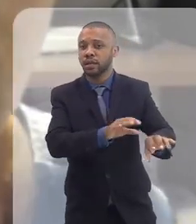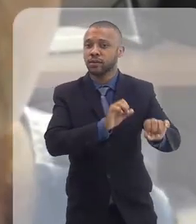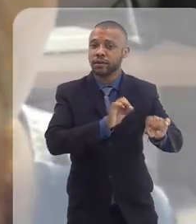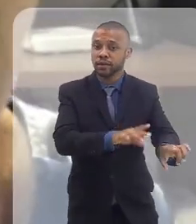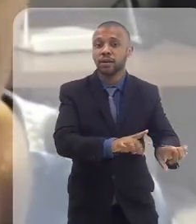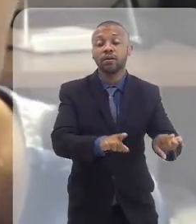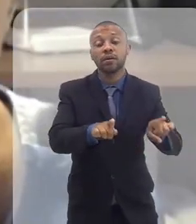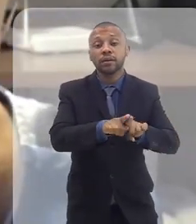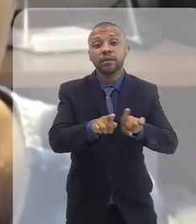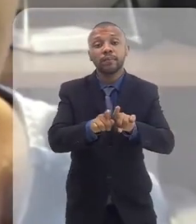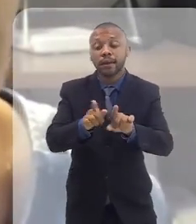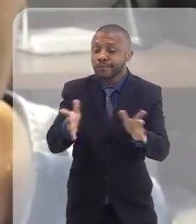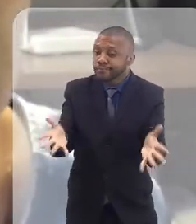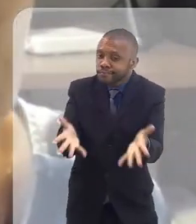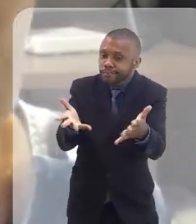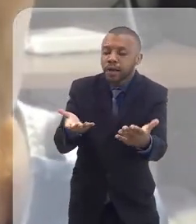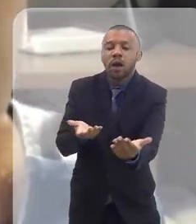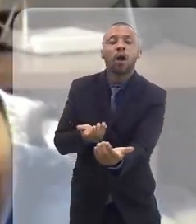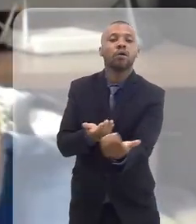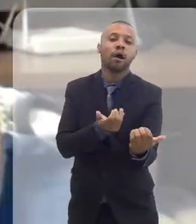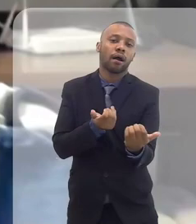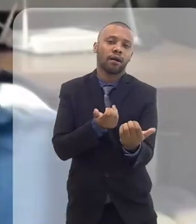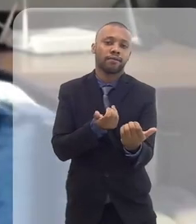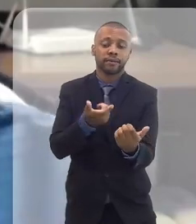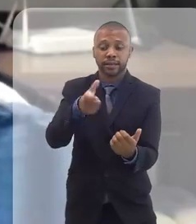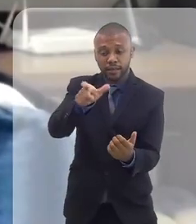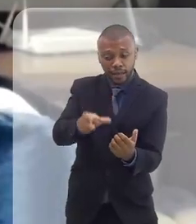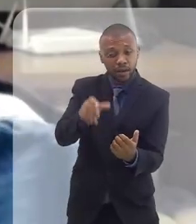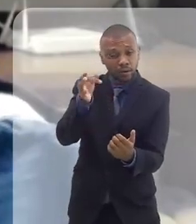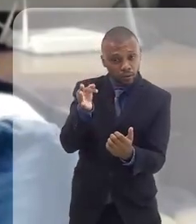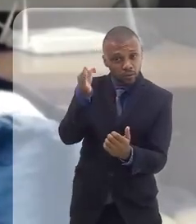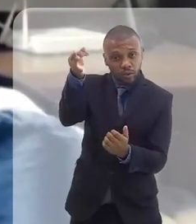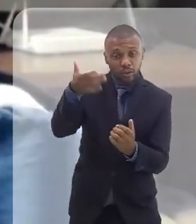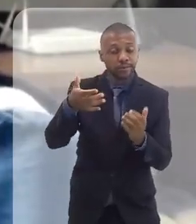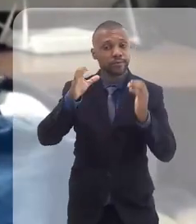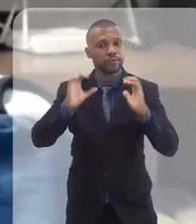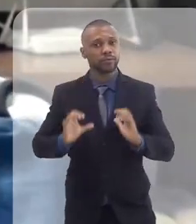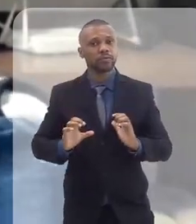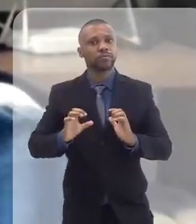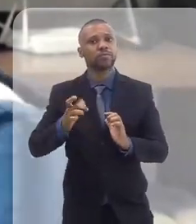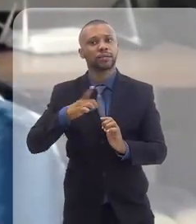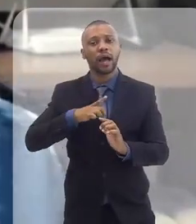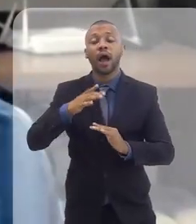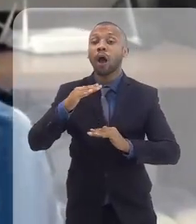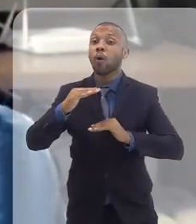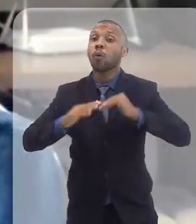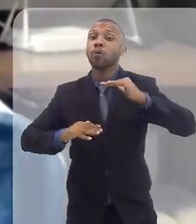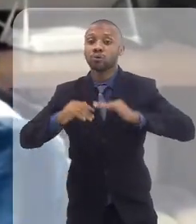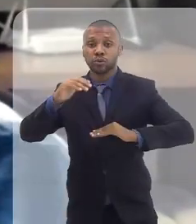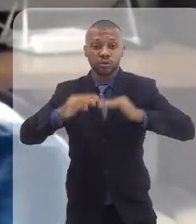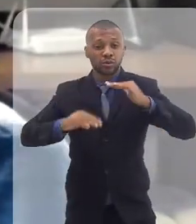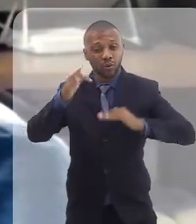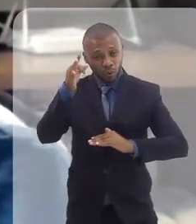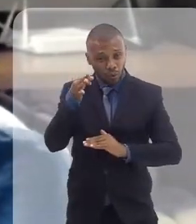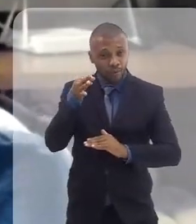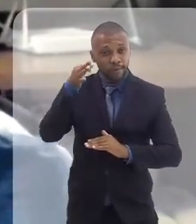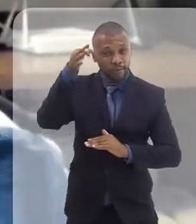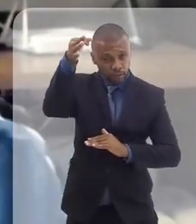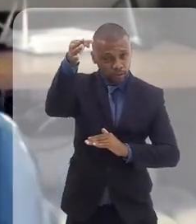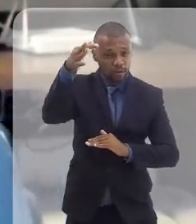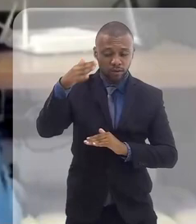nos jovens, porque eles serão os cidadãos que vão estar fazendo o futuro do